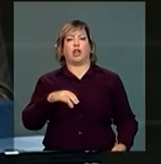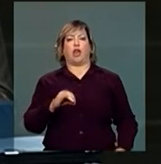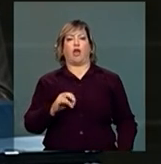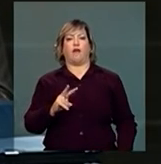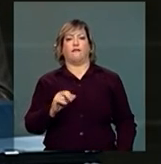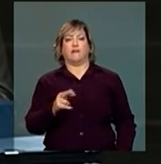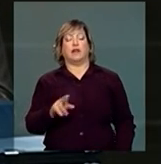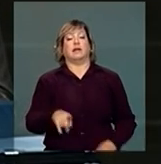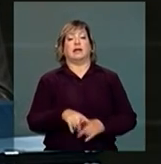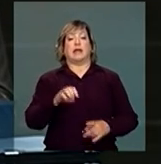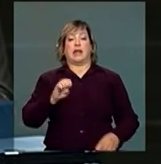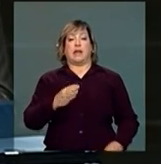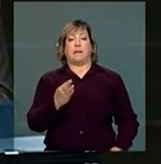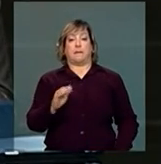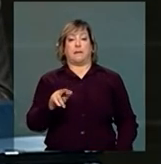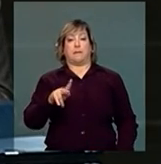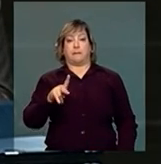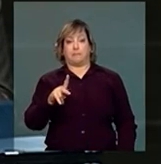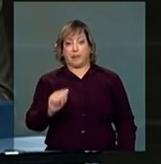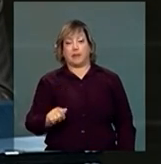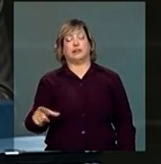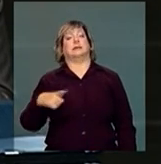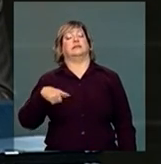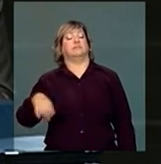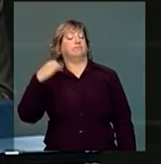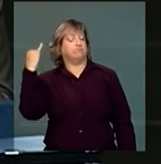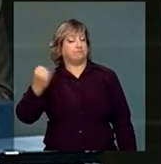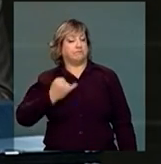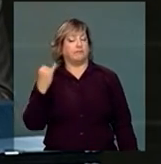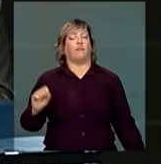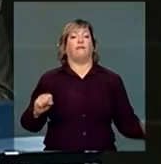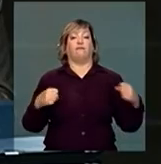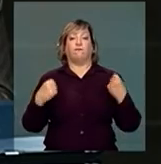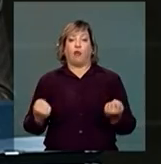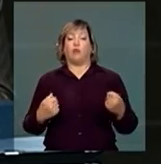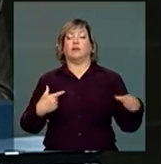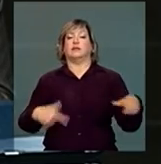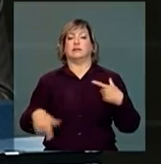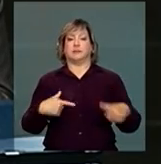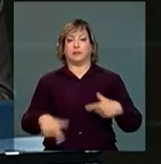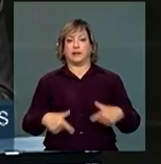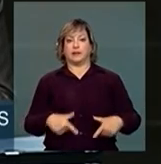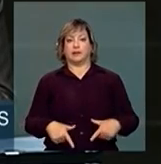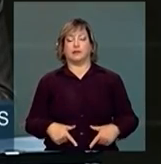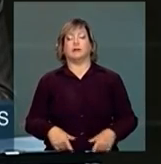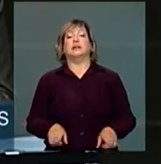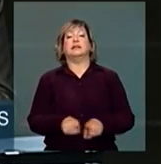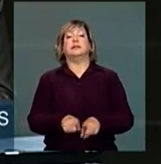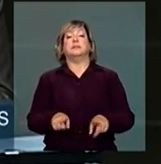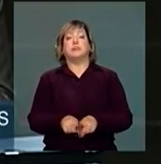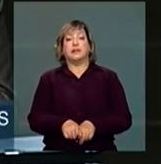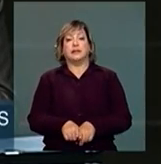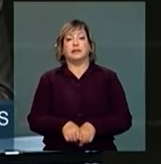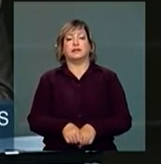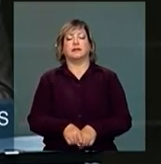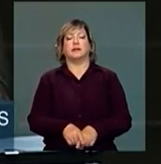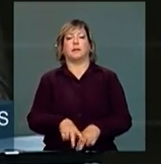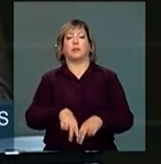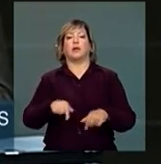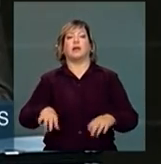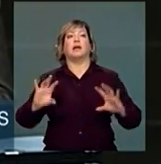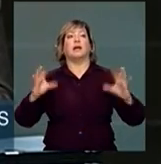a Embrapa, Maurício, tem uma participação efetiva e muito forte, e também em função do clima,